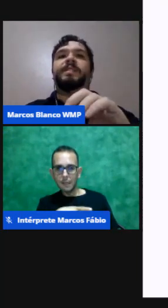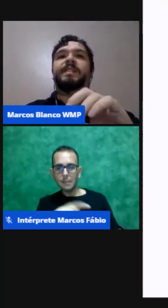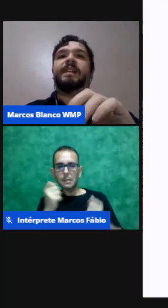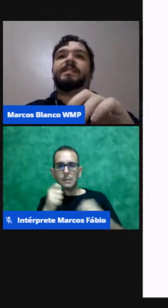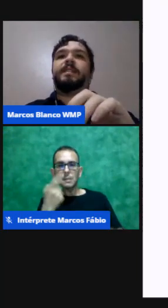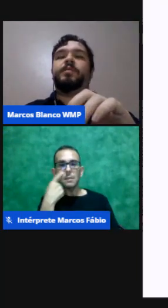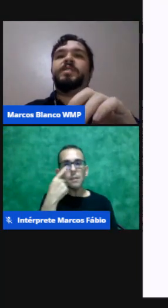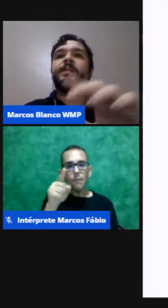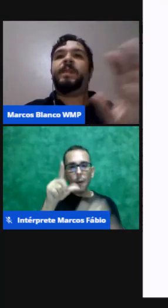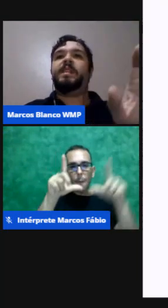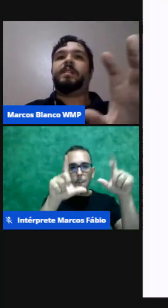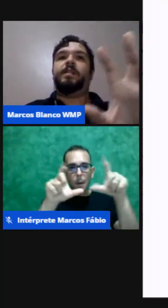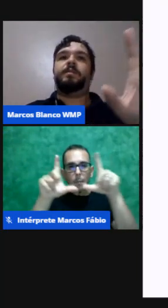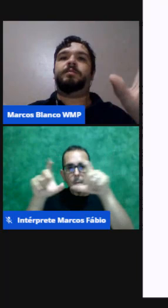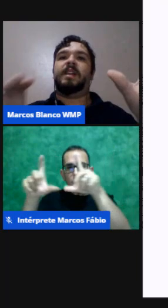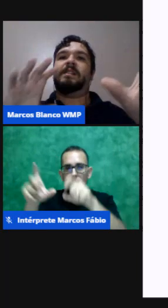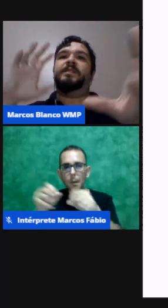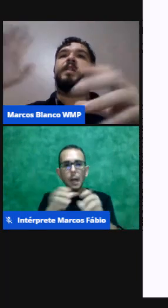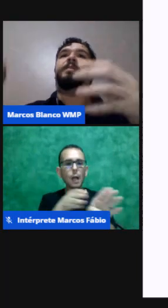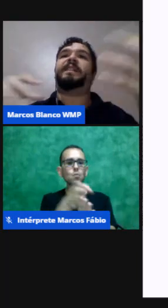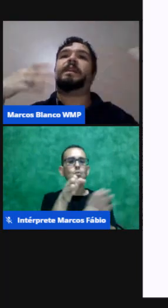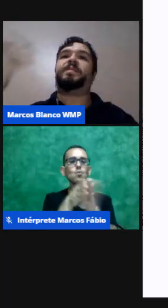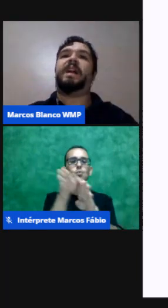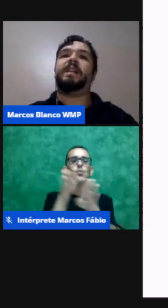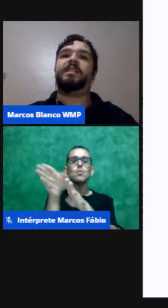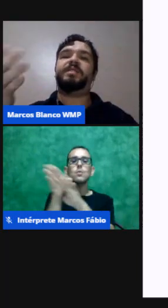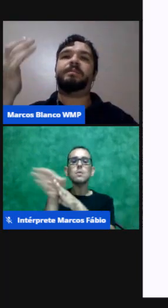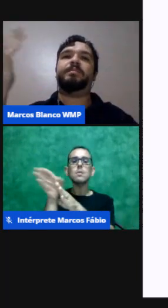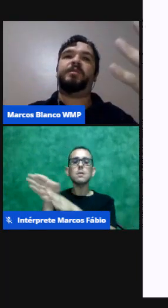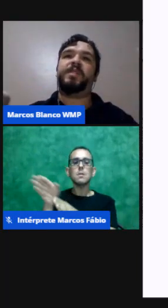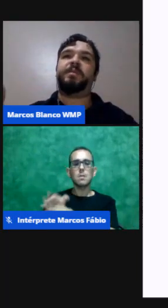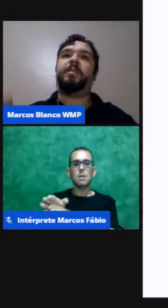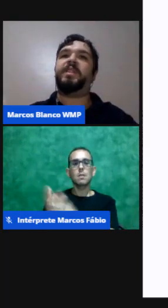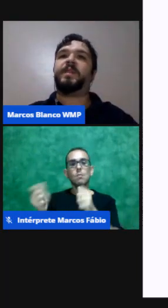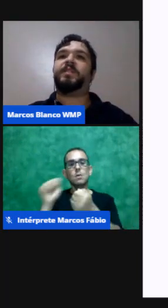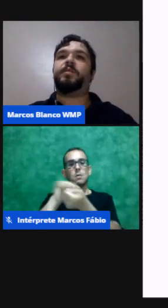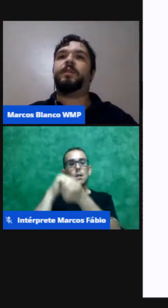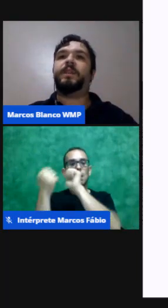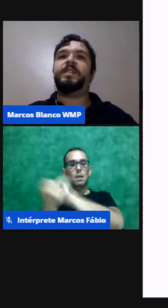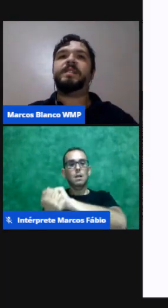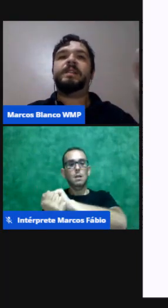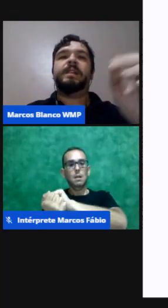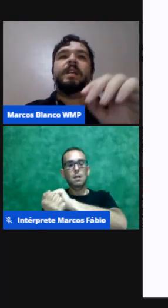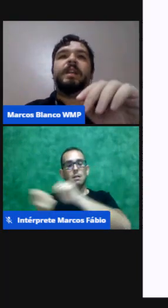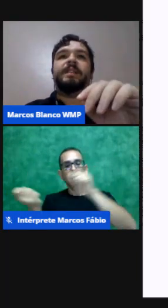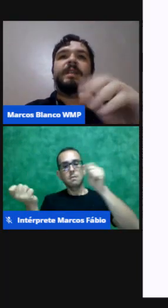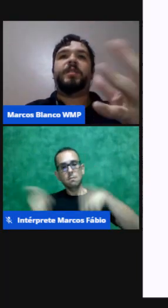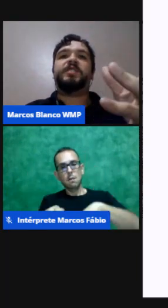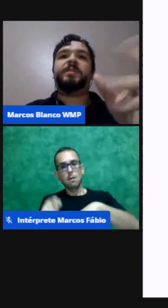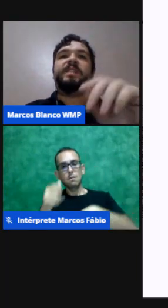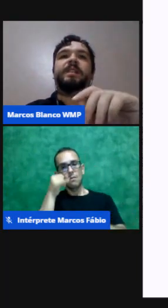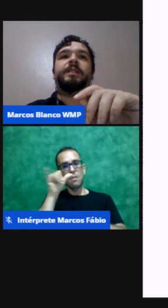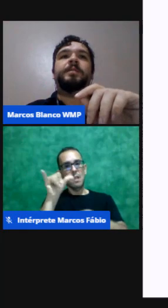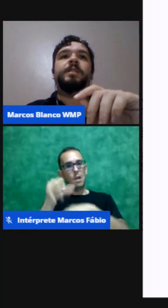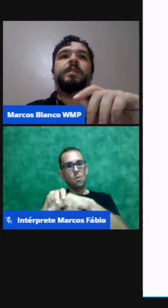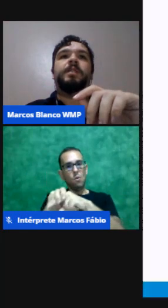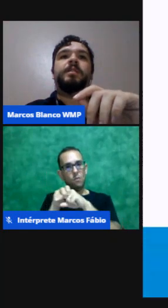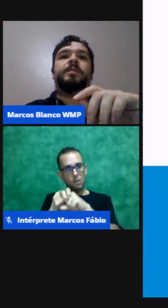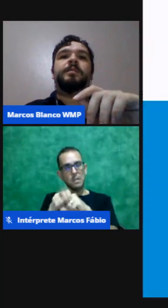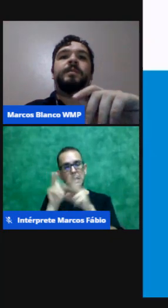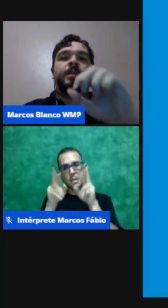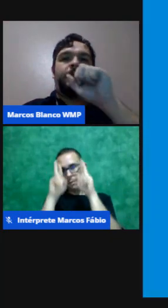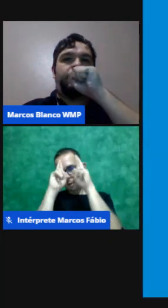com as unidades de saúde. Então, de formas adaptadas, principalmente por causa do Covid, e sempre